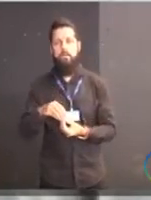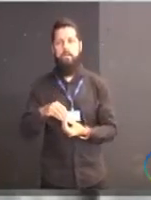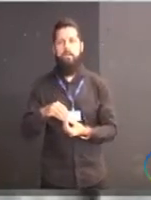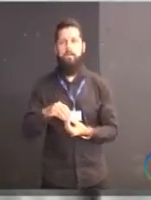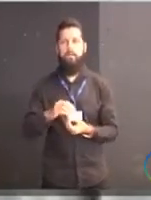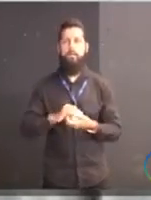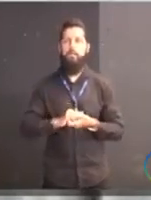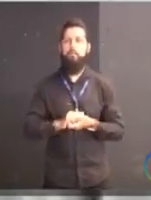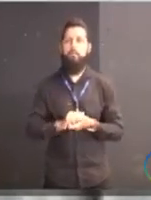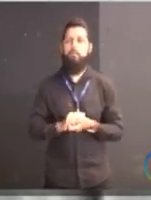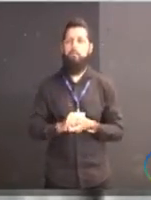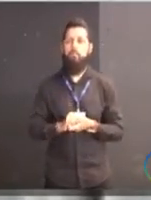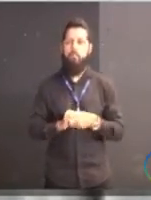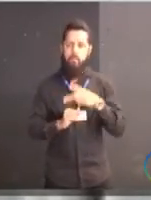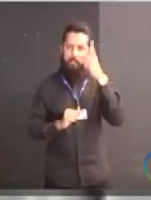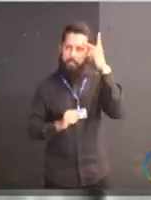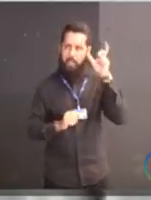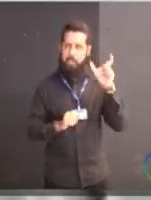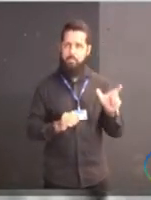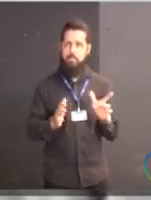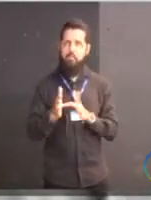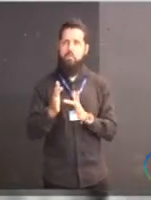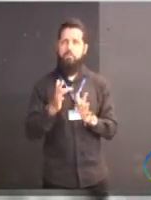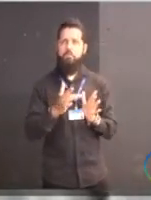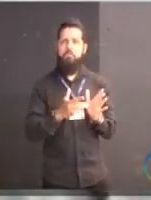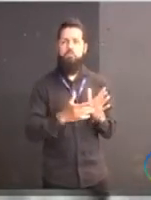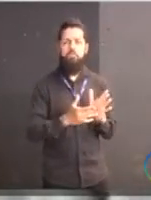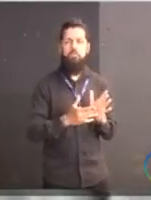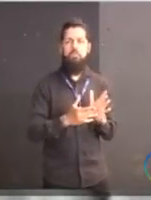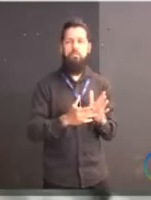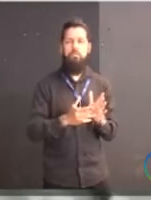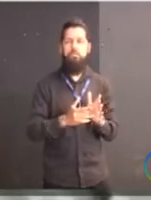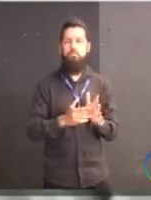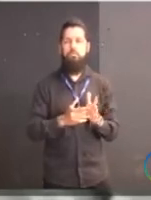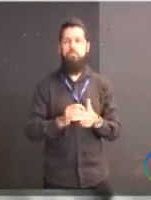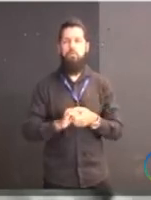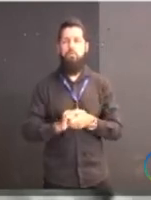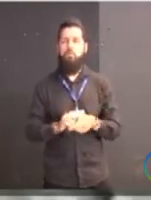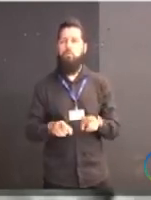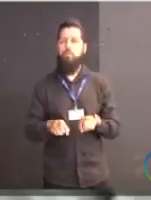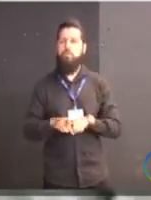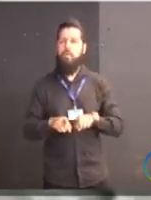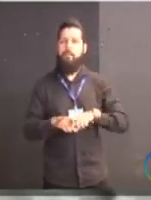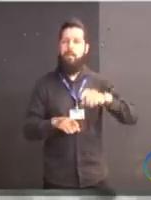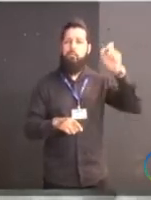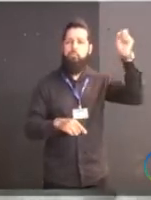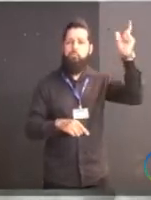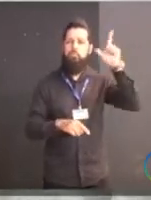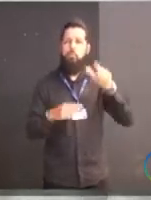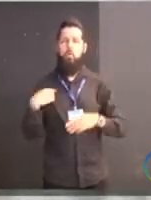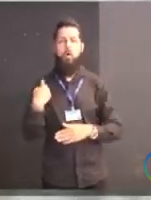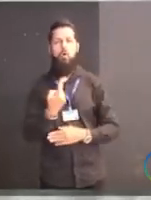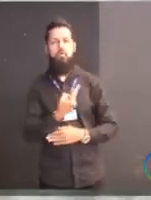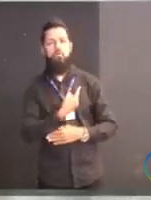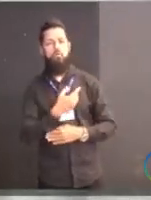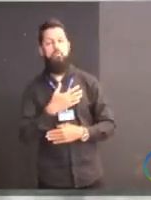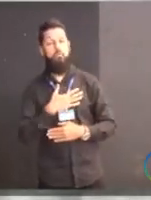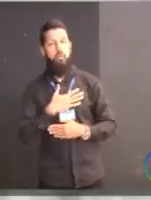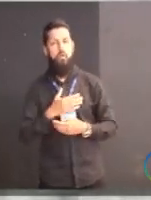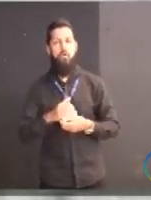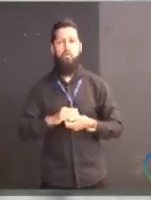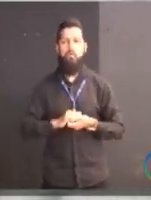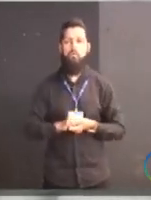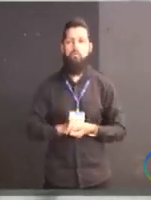sistema, evoluindo em torno do Sol. O nosso Sol, depois,